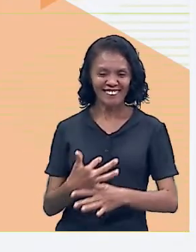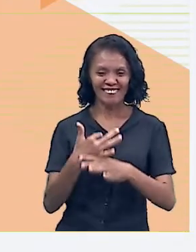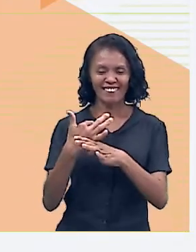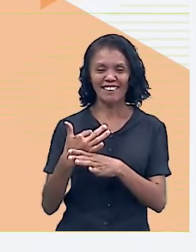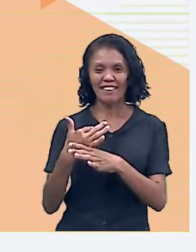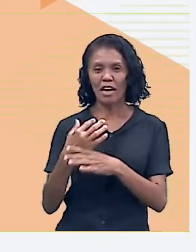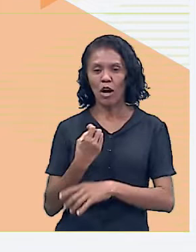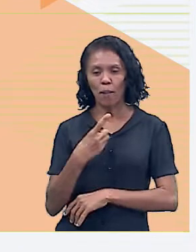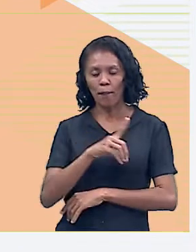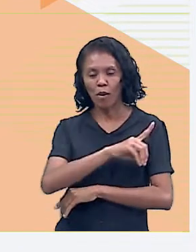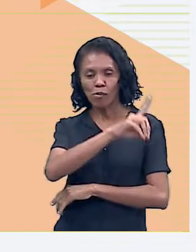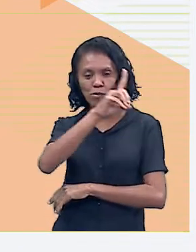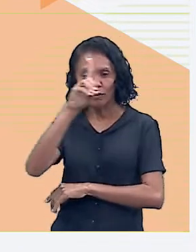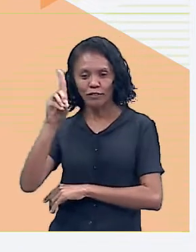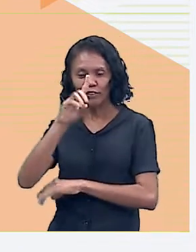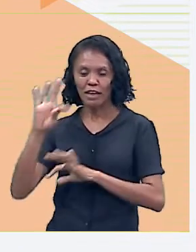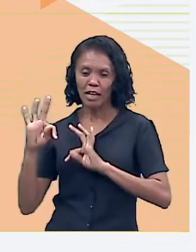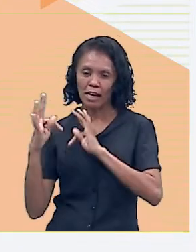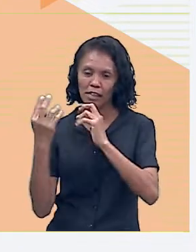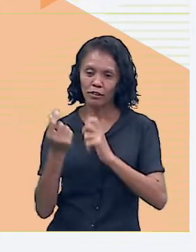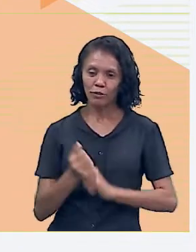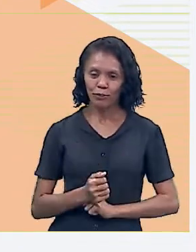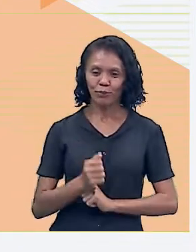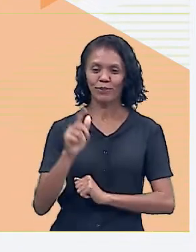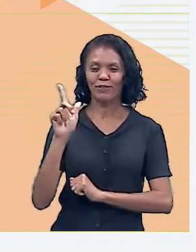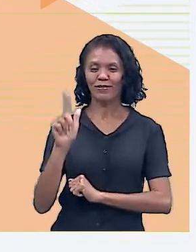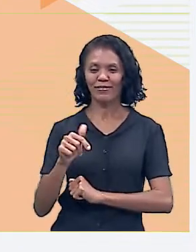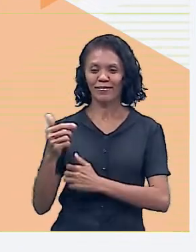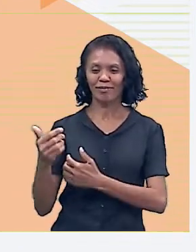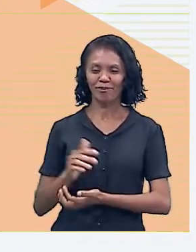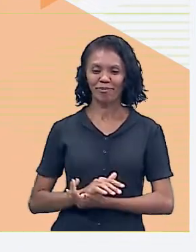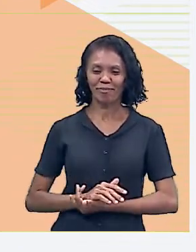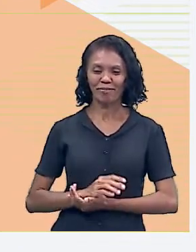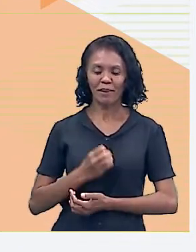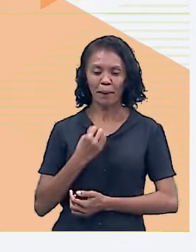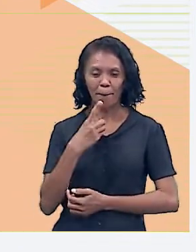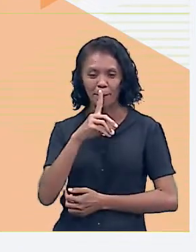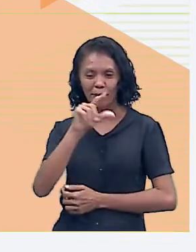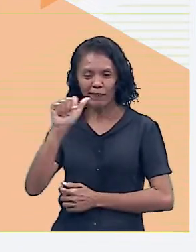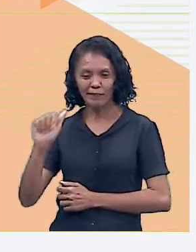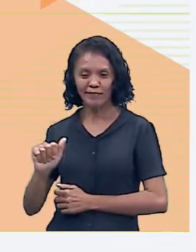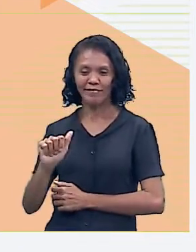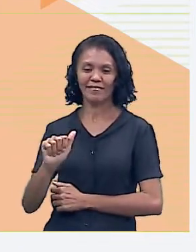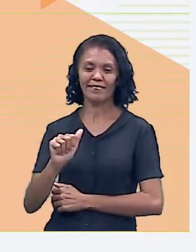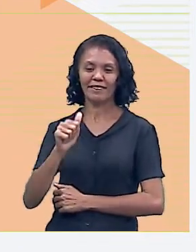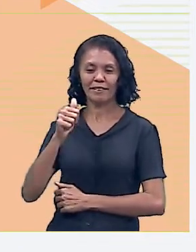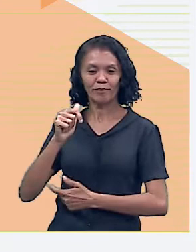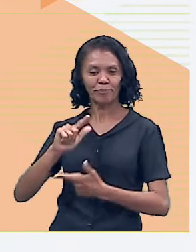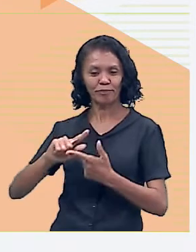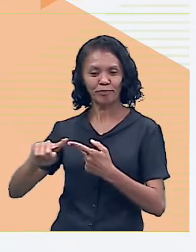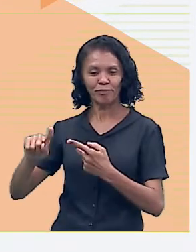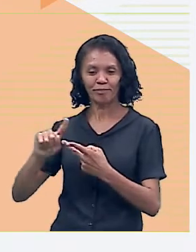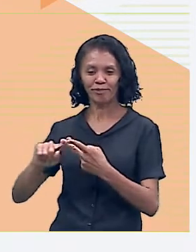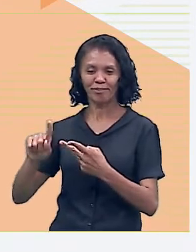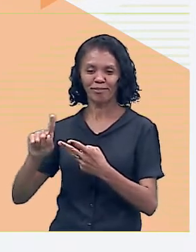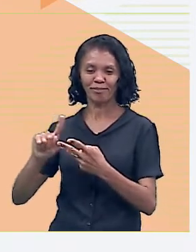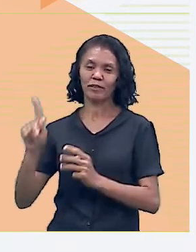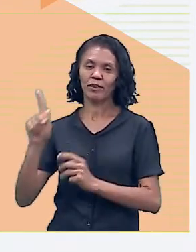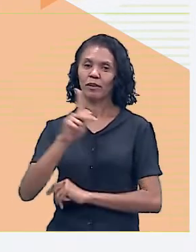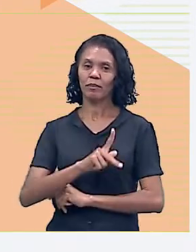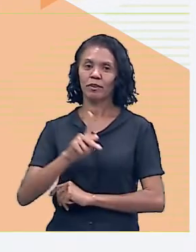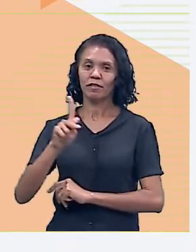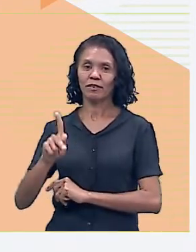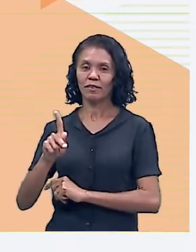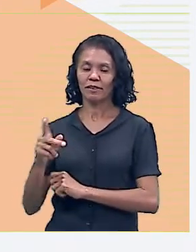galera bom dia nos comentários Érica Bom dia já que Bom dia Aline Oi bom dia Gabriel você tava falando